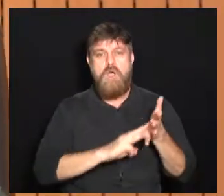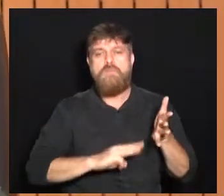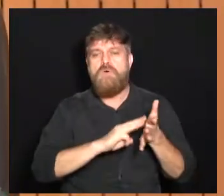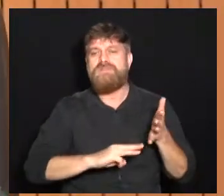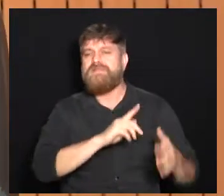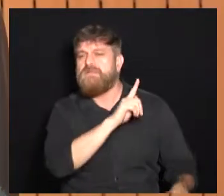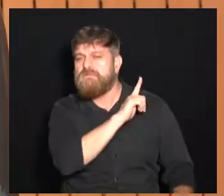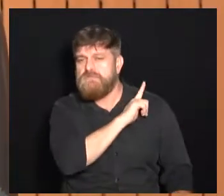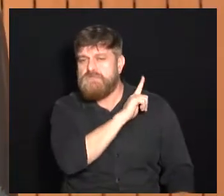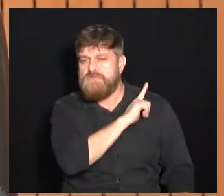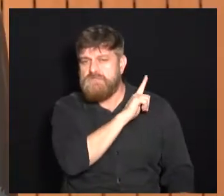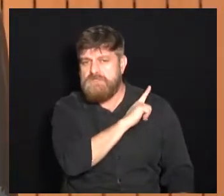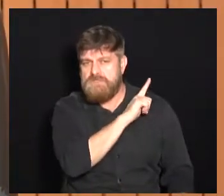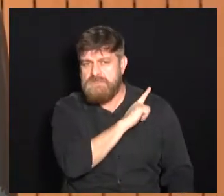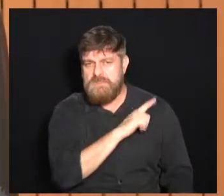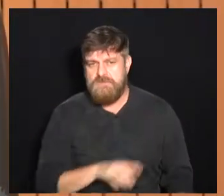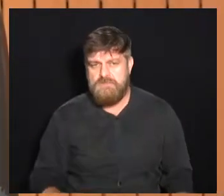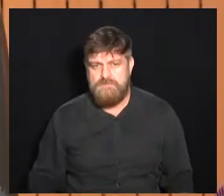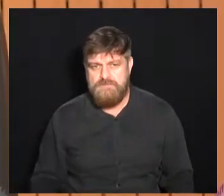gestão,